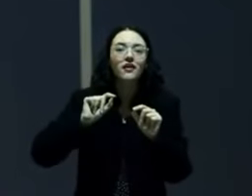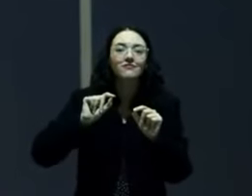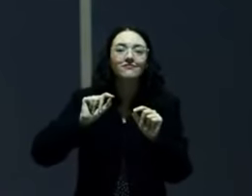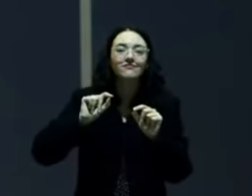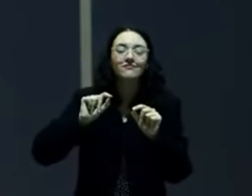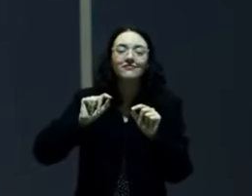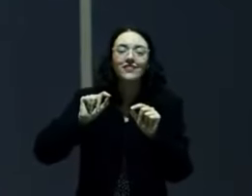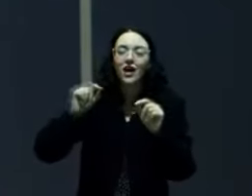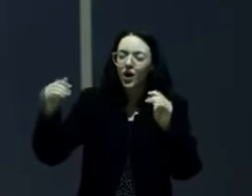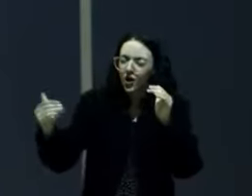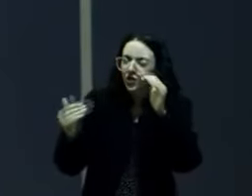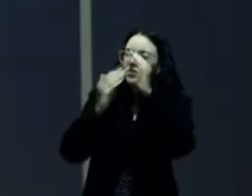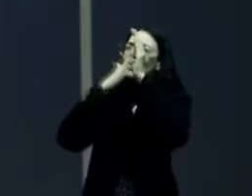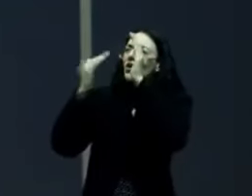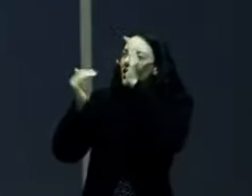Senhor.